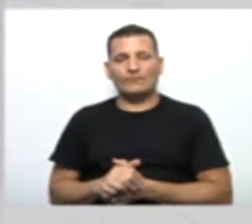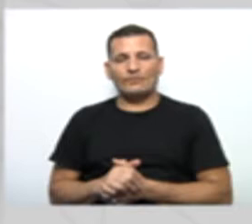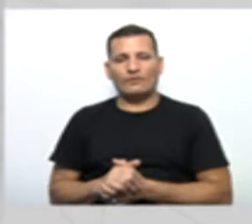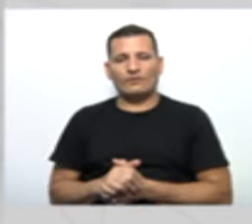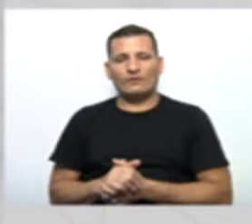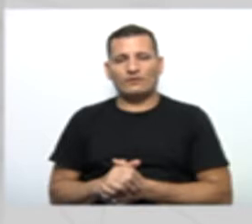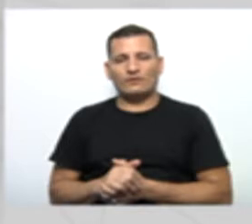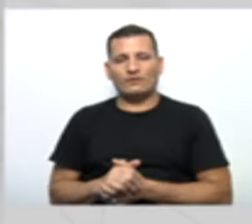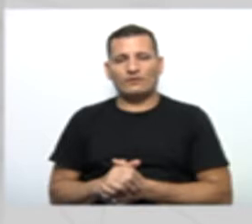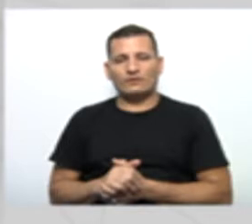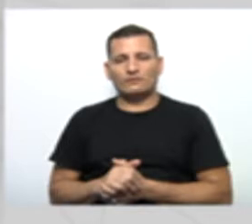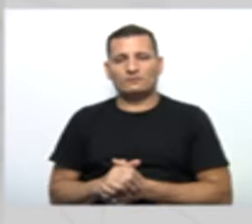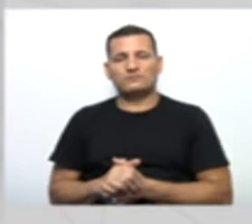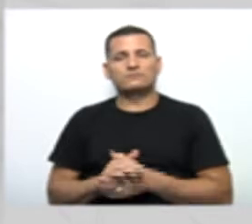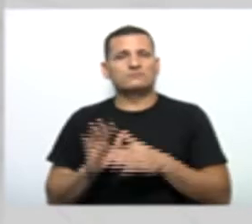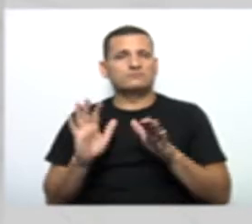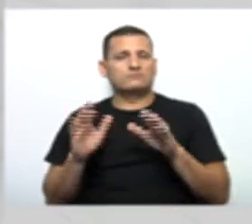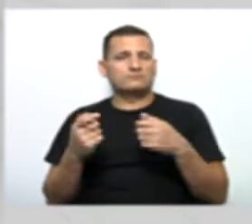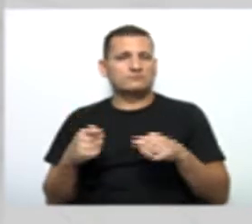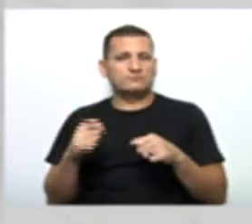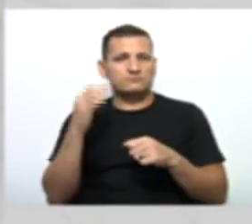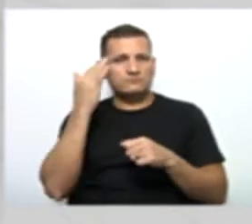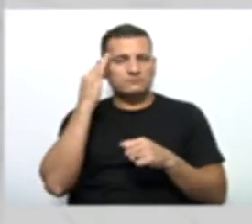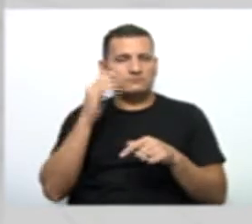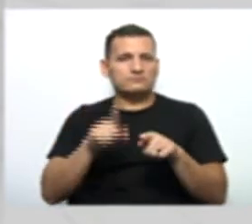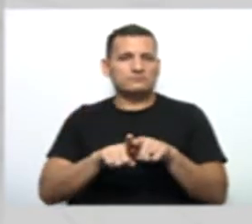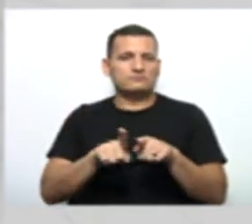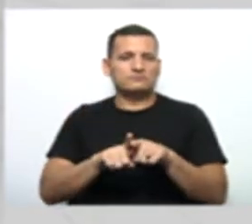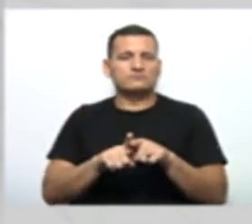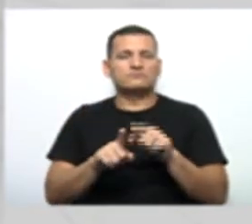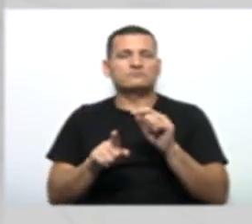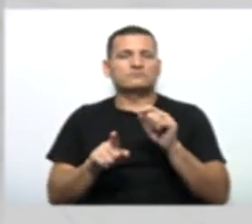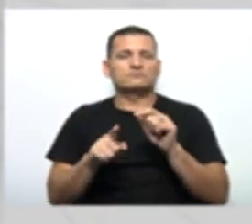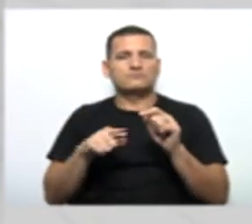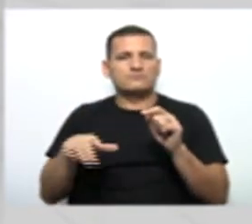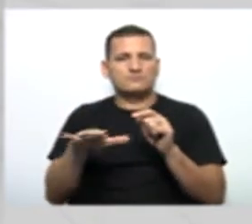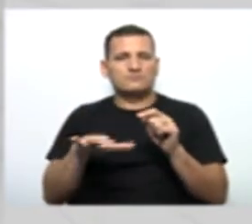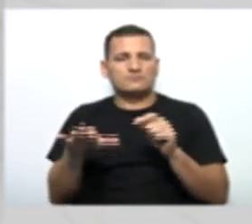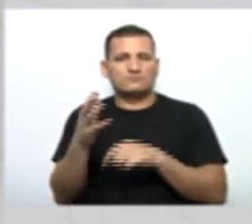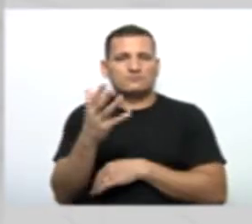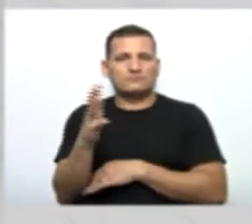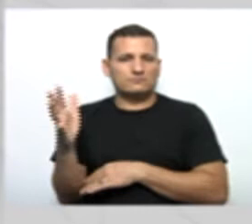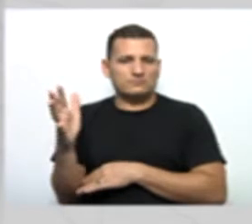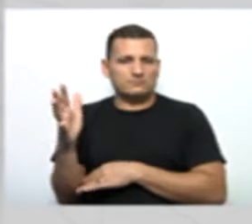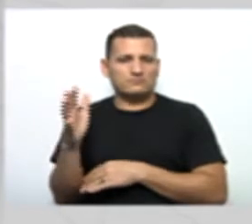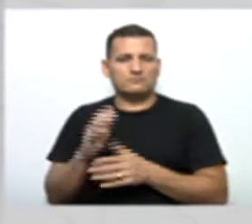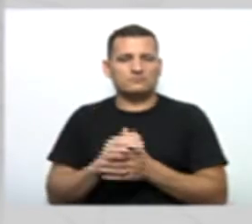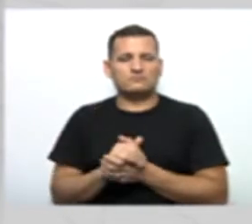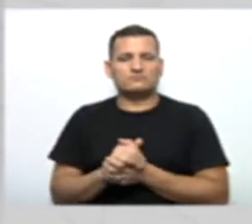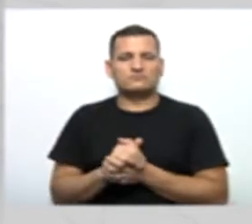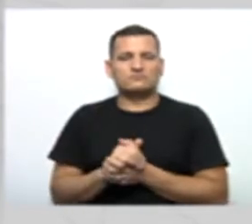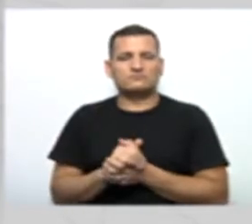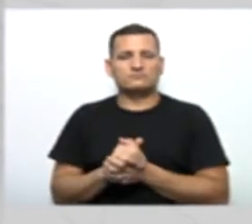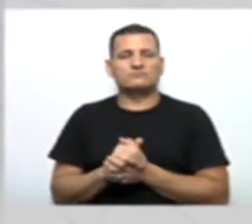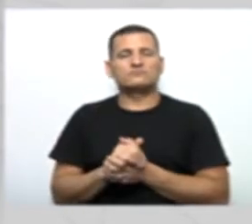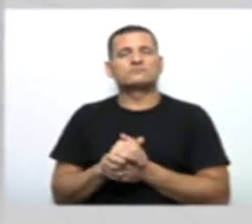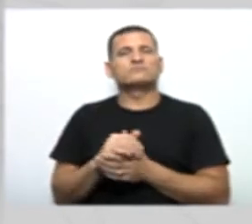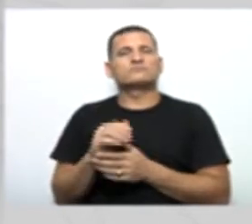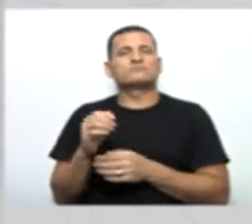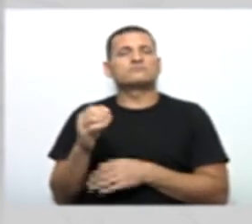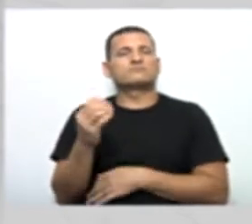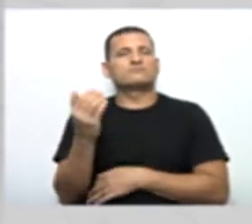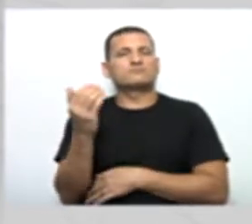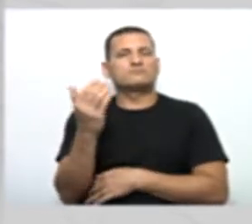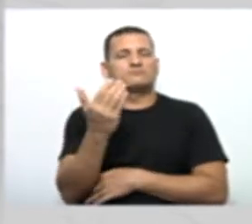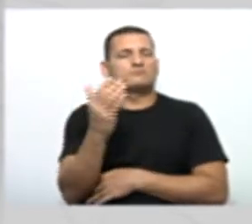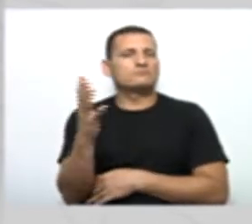Mas nós também precisamos entender o que é meio ambiente. Nós falamos de degradação ambiental. Mas o que é o meio ambiente? Para